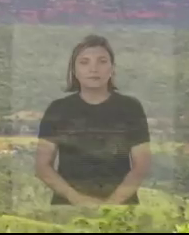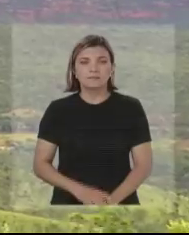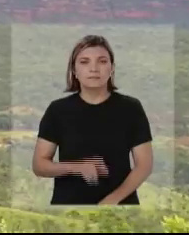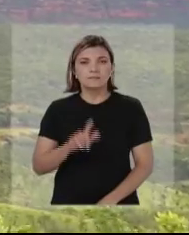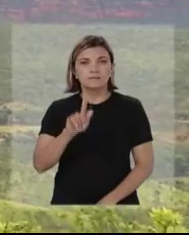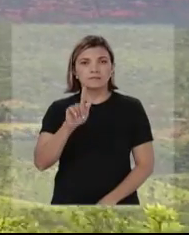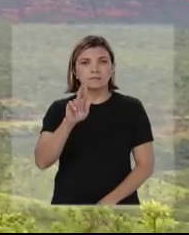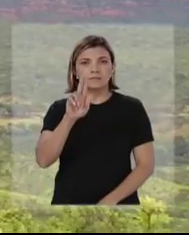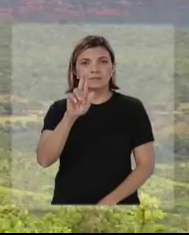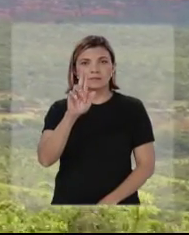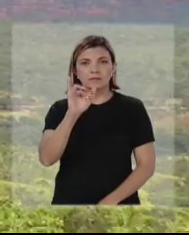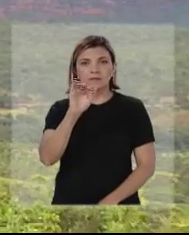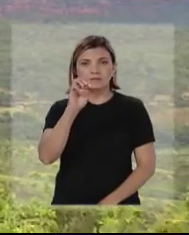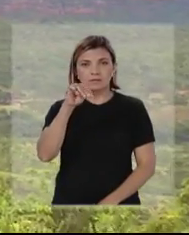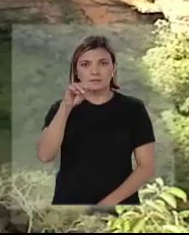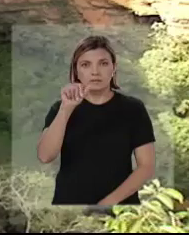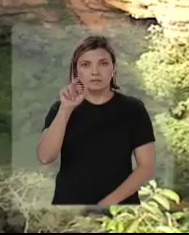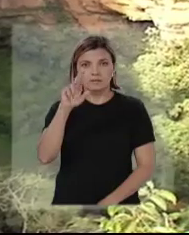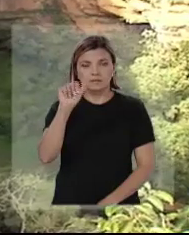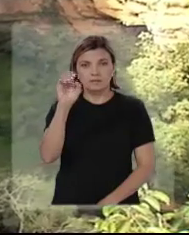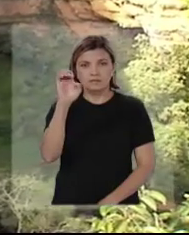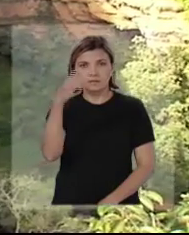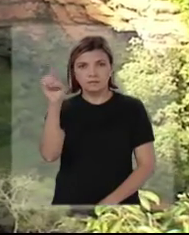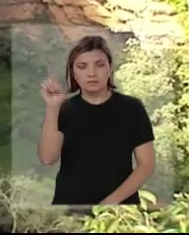Chapada dos Guimarães